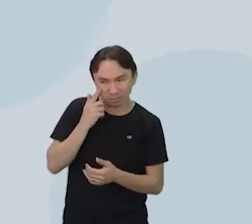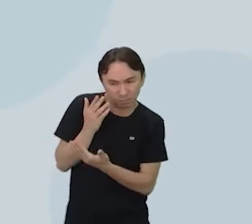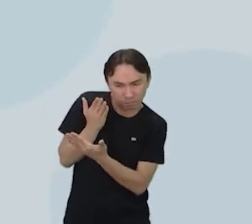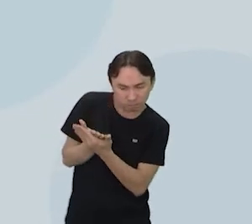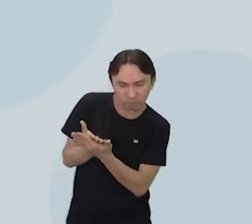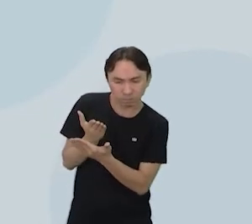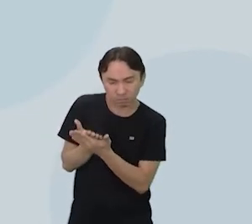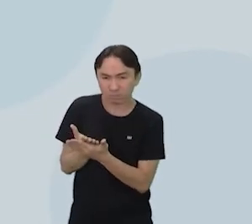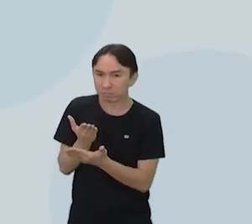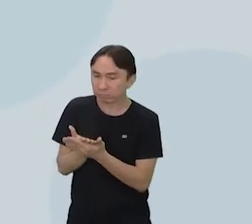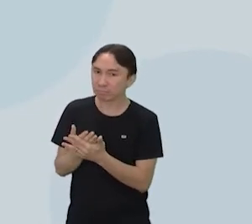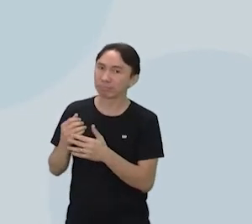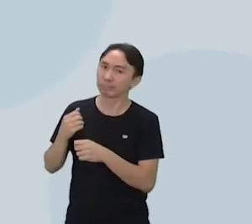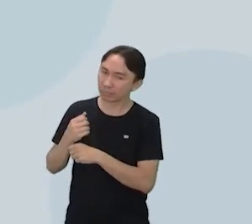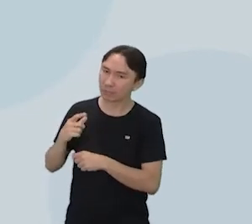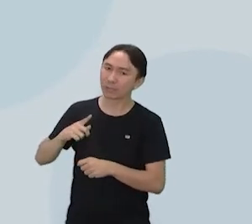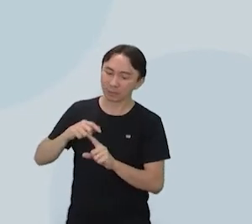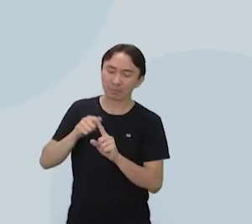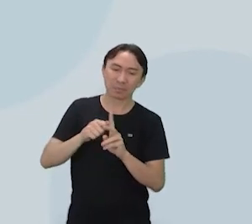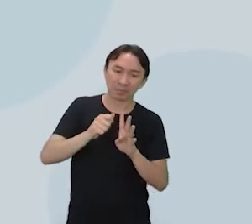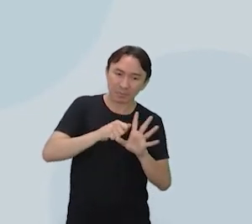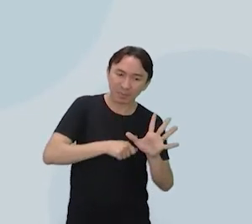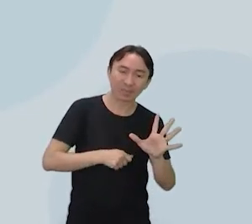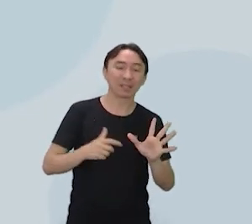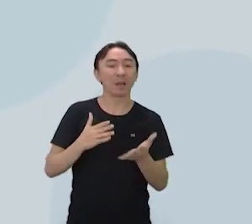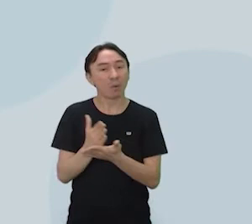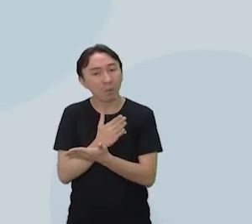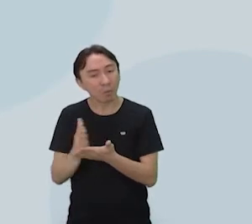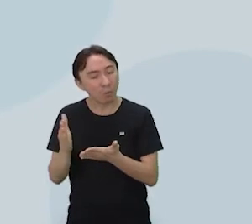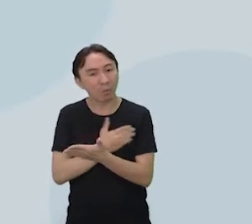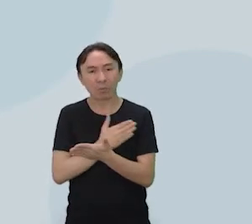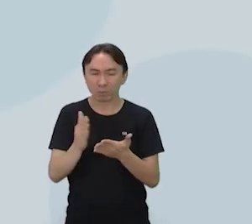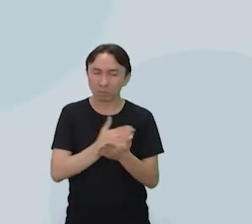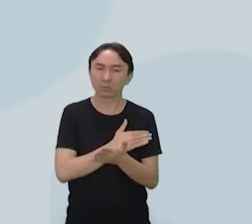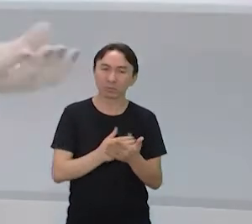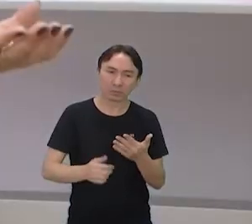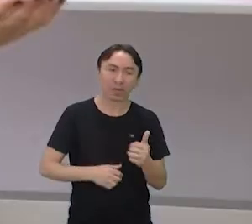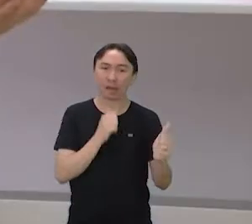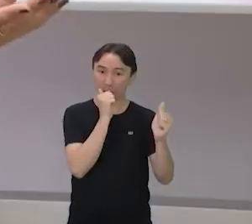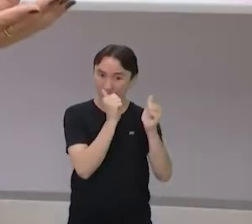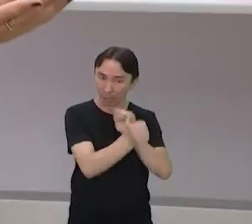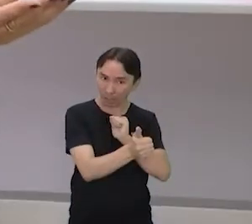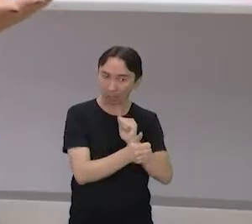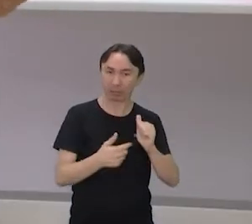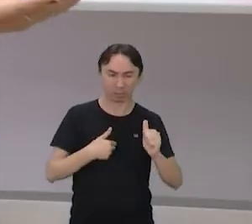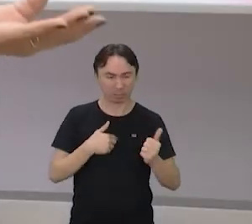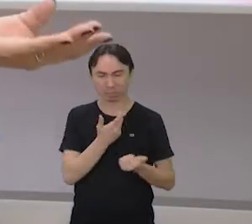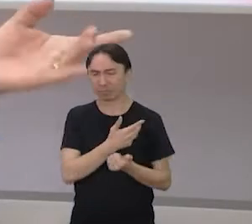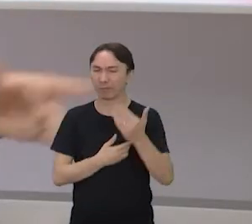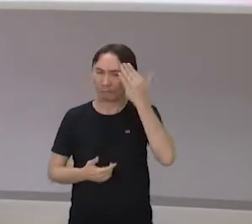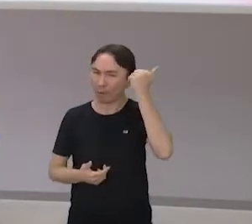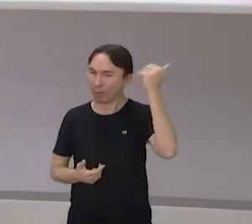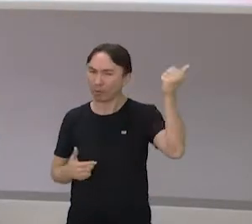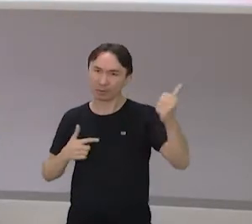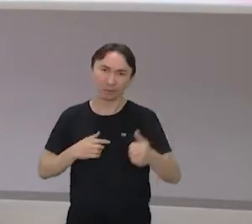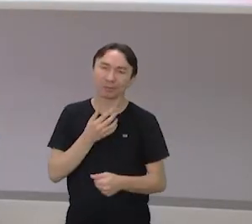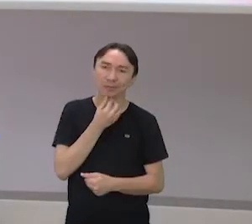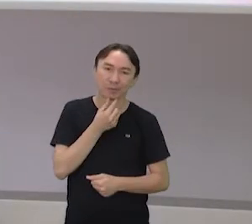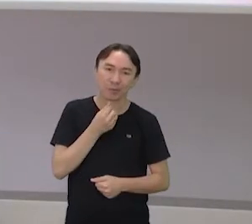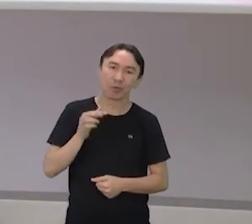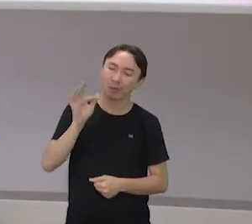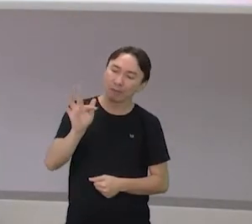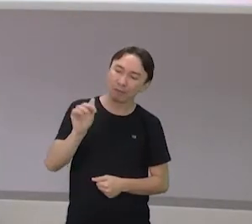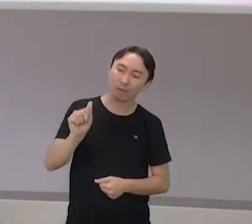de grandes atletas do esporte, como o Falcão e a Amandinha. Então, o Falcão, um grande nome aí do nosso futsal masculino, a